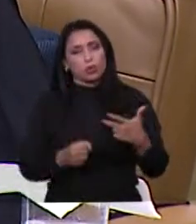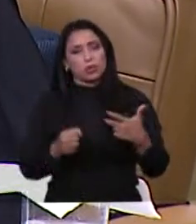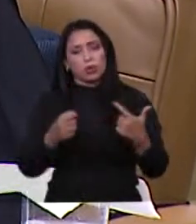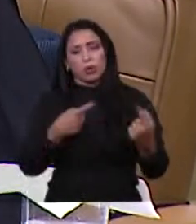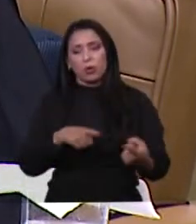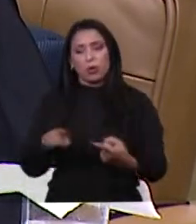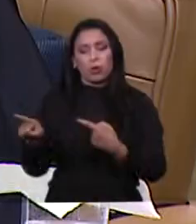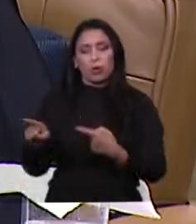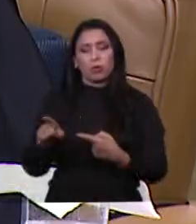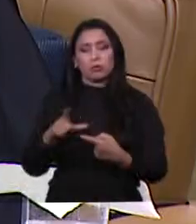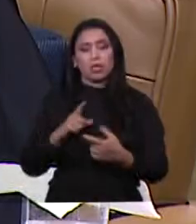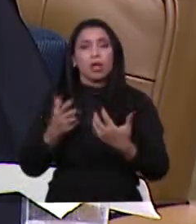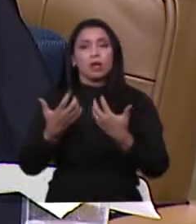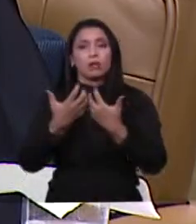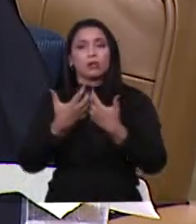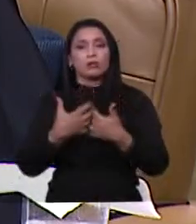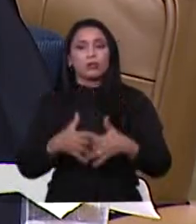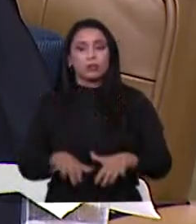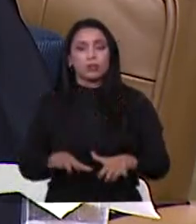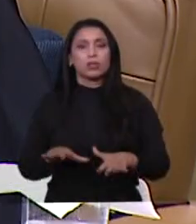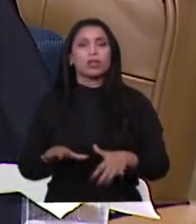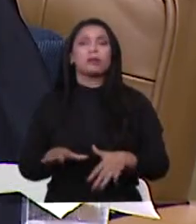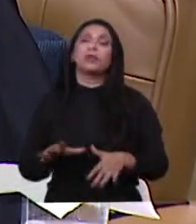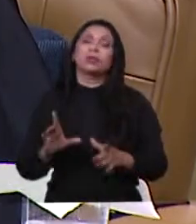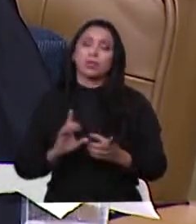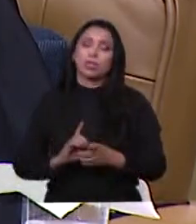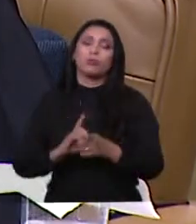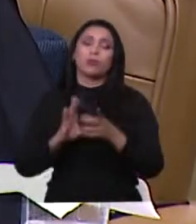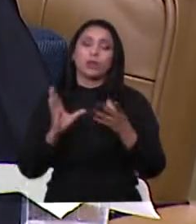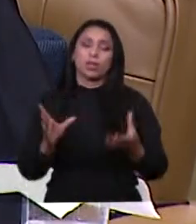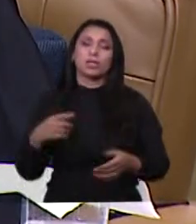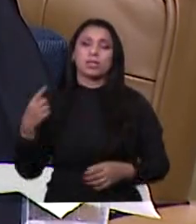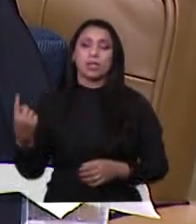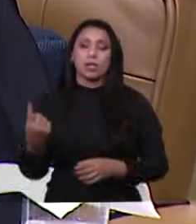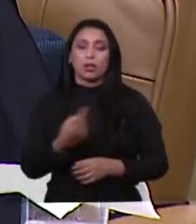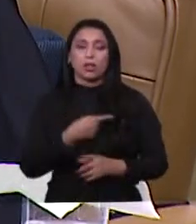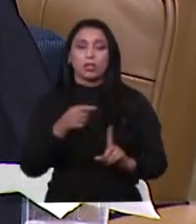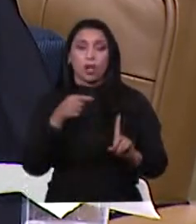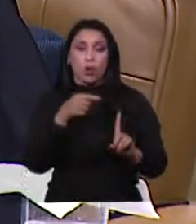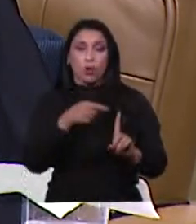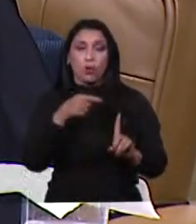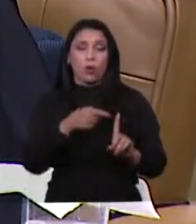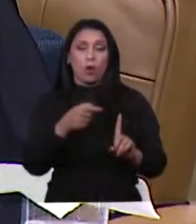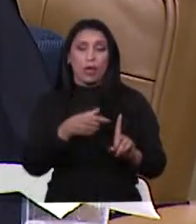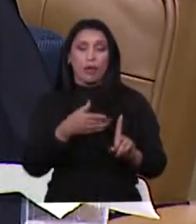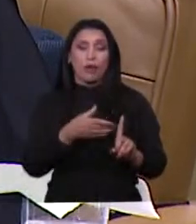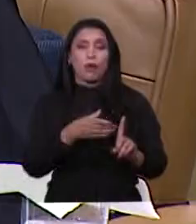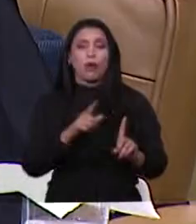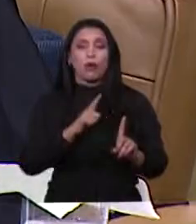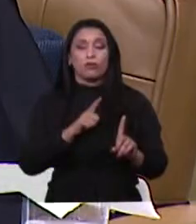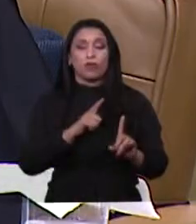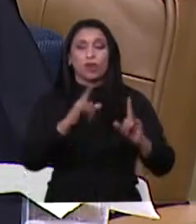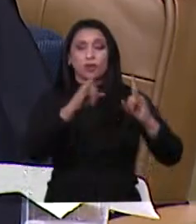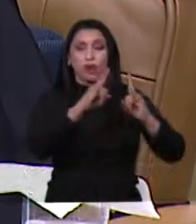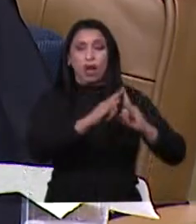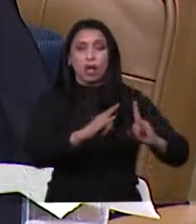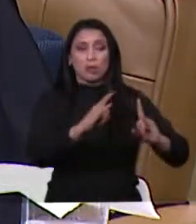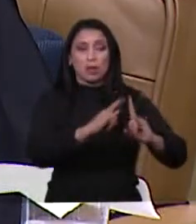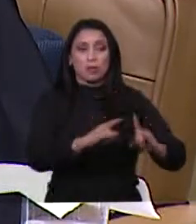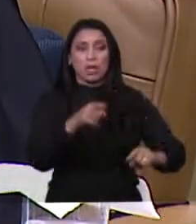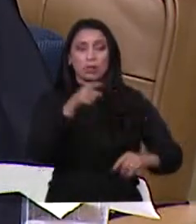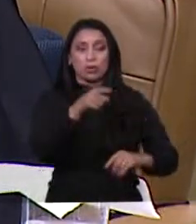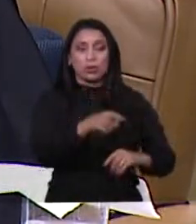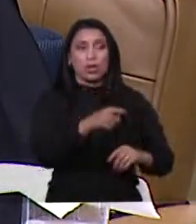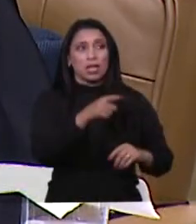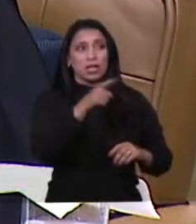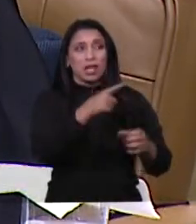adequado funcionamento da nossa jovem democracia. Tendo o réu para tanto, após integrar acampamento localizado em sua cidade